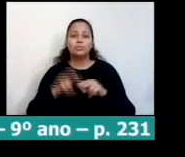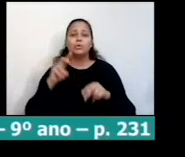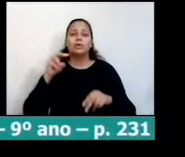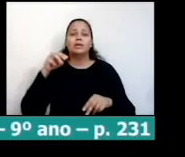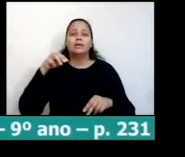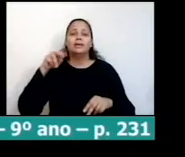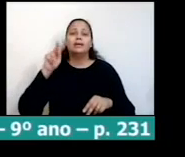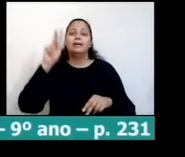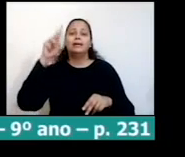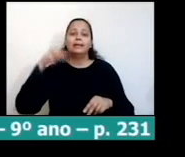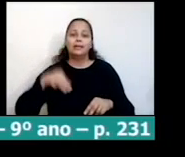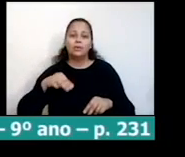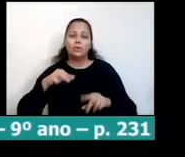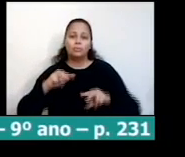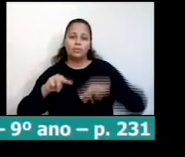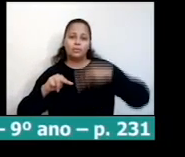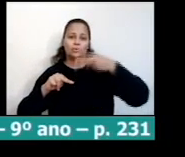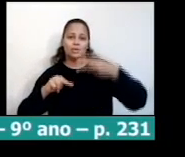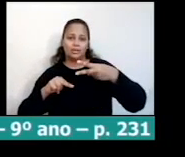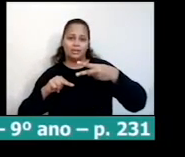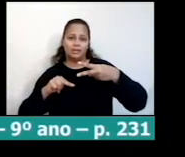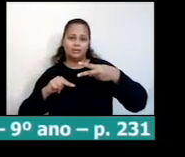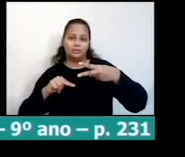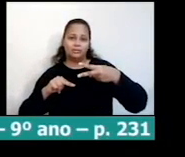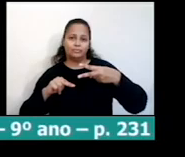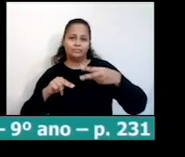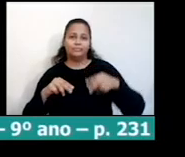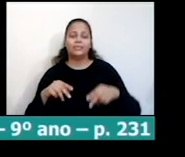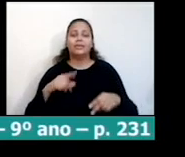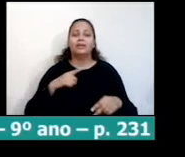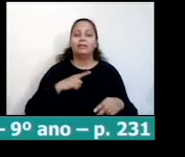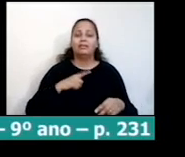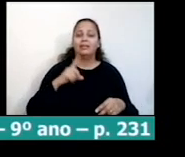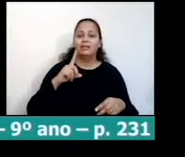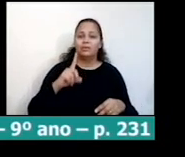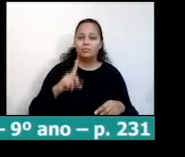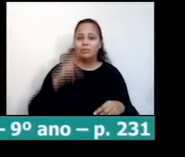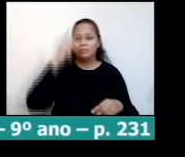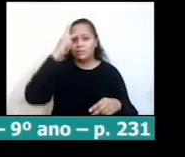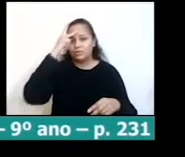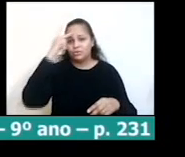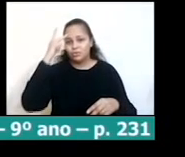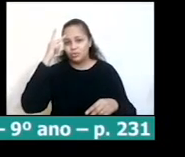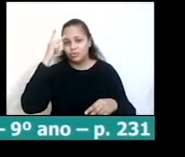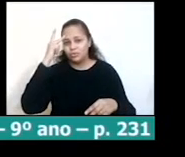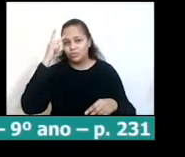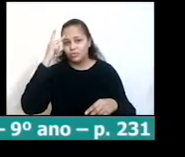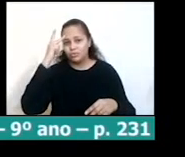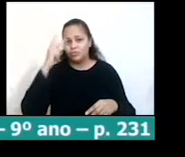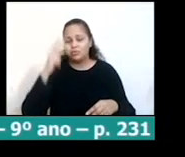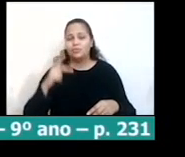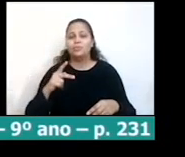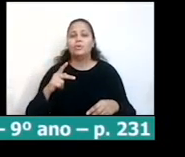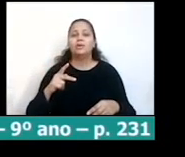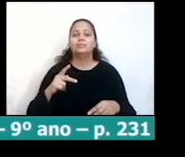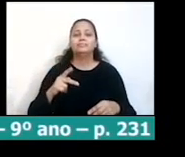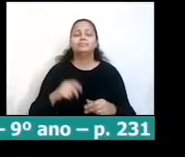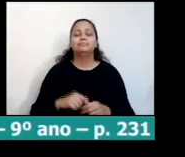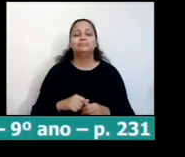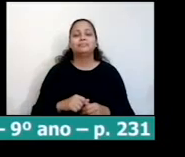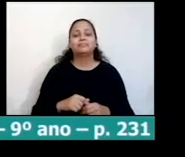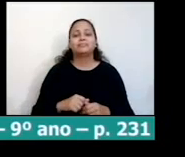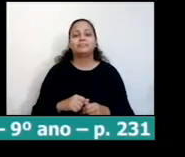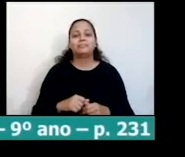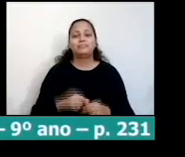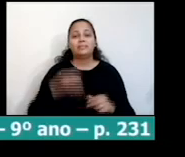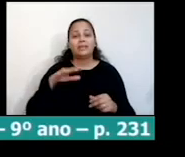é irregular. Nós temos áreas aí com 1 habitante por quilômetro quadrado e temos áreas com 1.000 habitantes por quilômetro